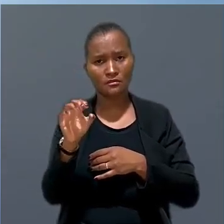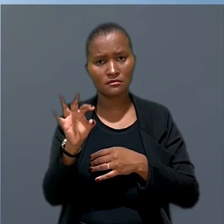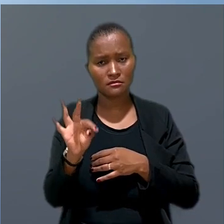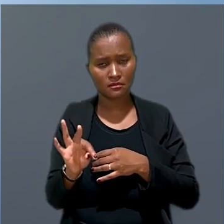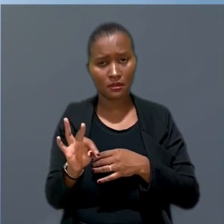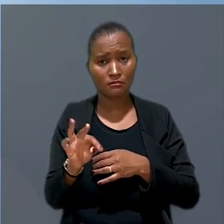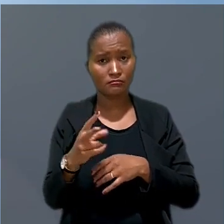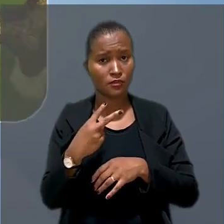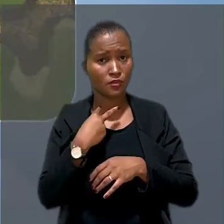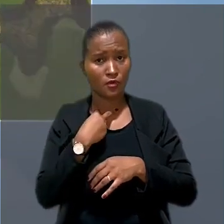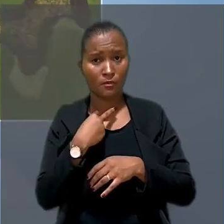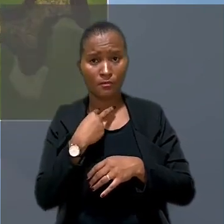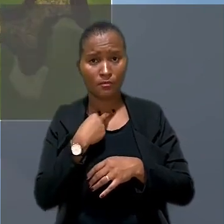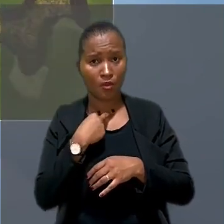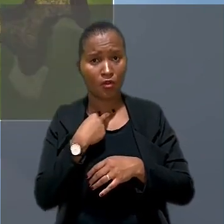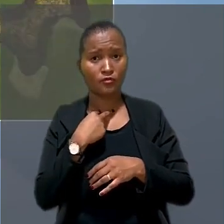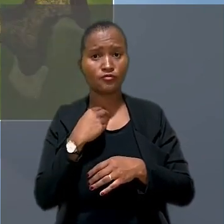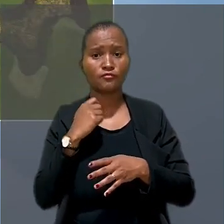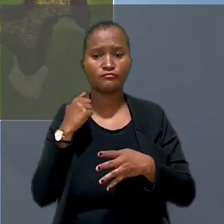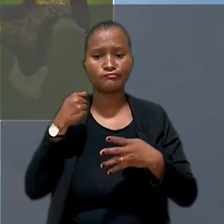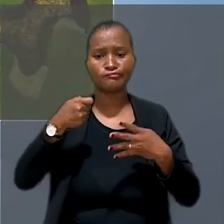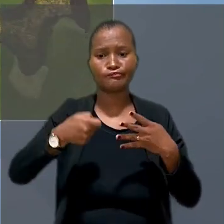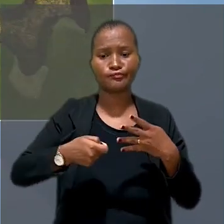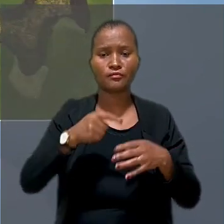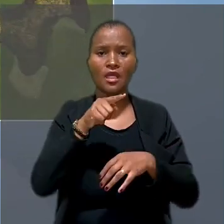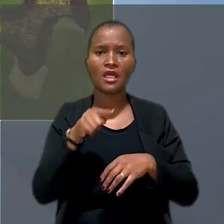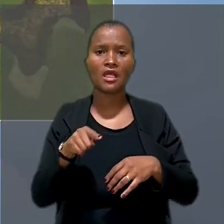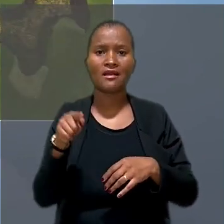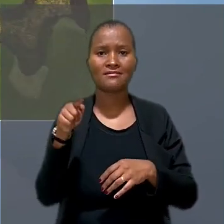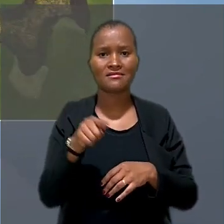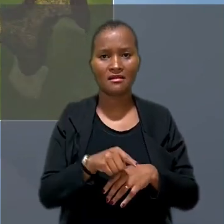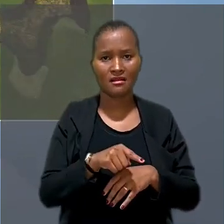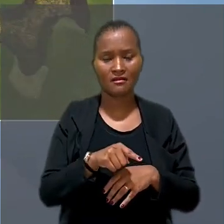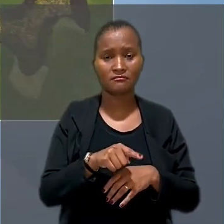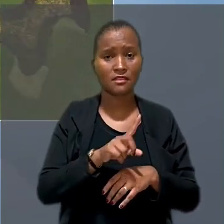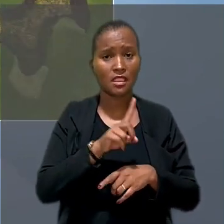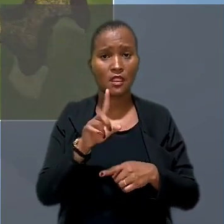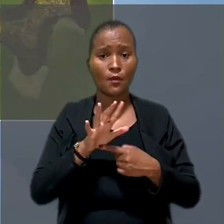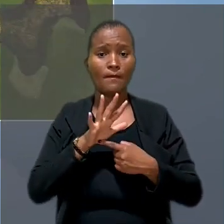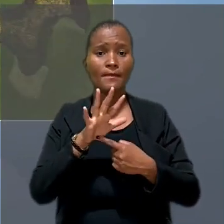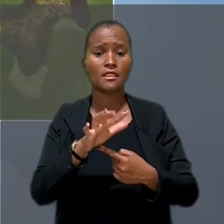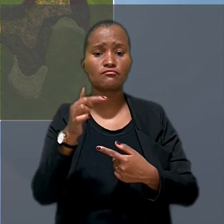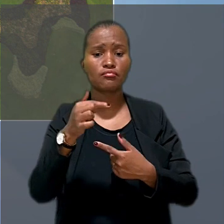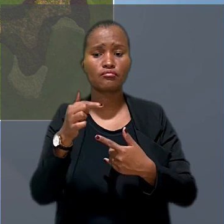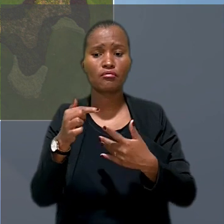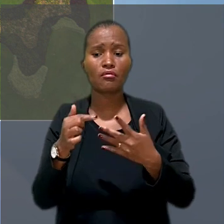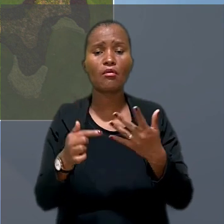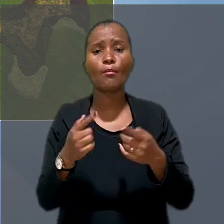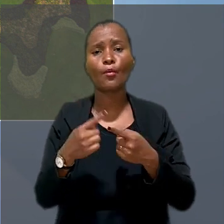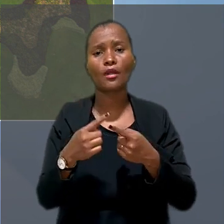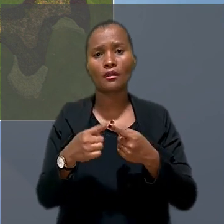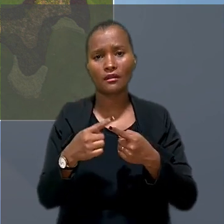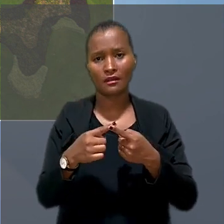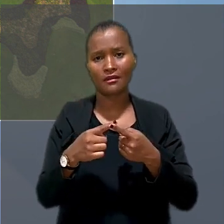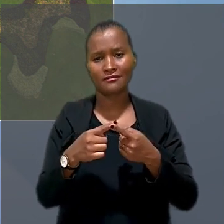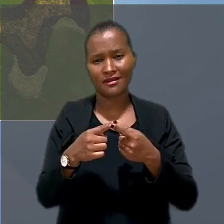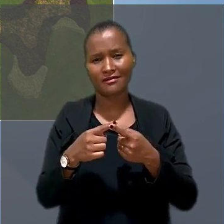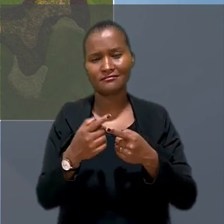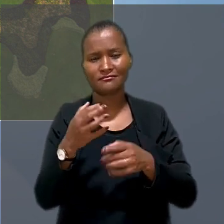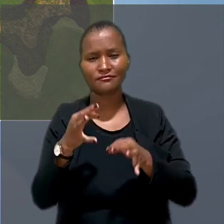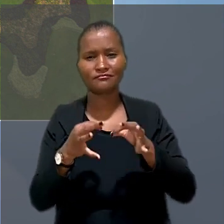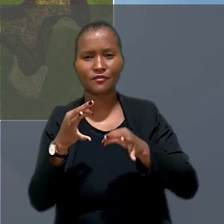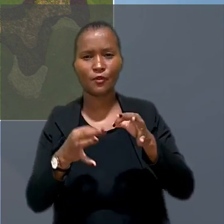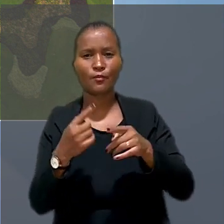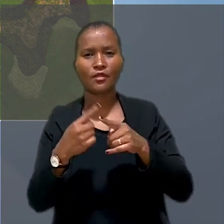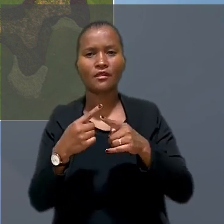Segundo o dispositivo, não pode ser rescindida a sentença meramente homologatória que não apresenta os motivos de convencimento do juiz